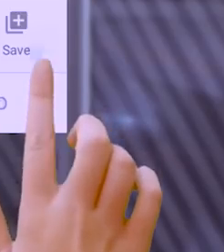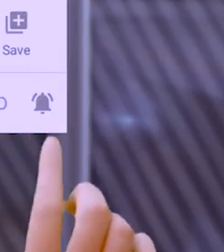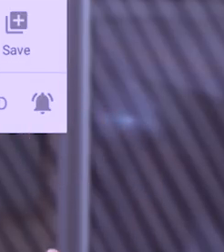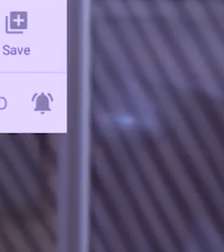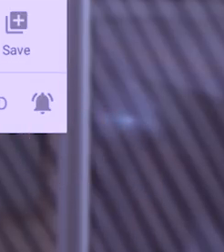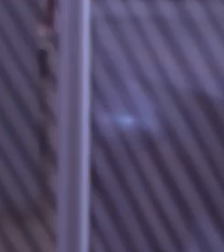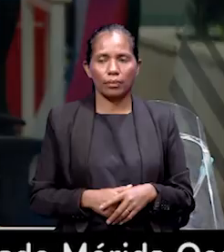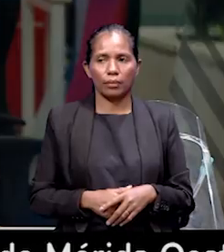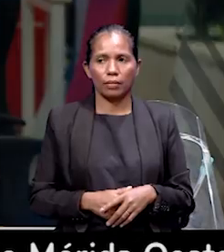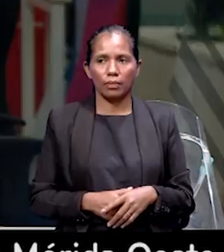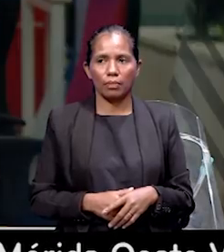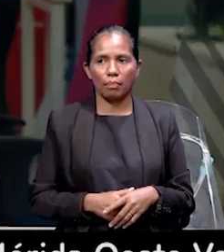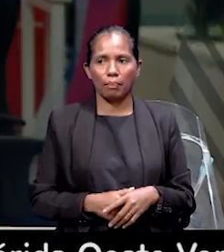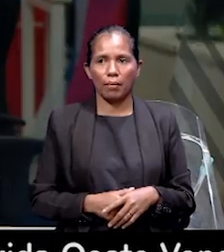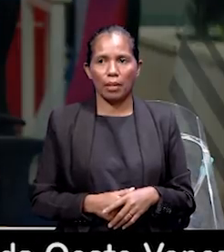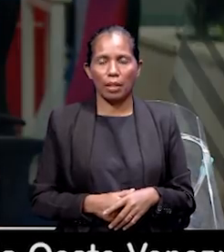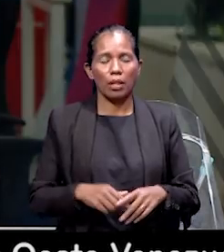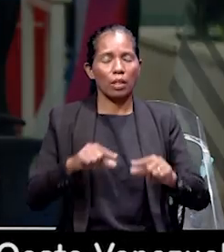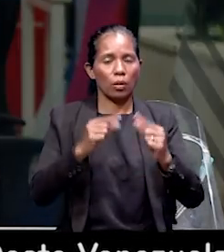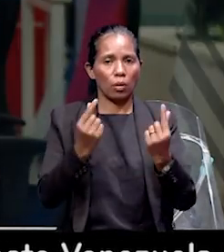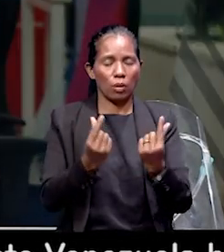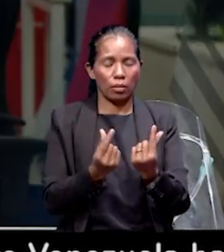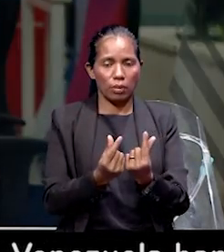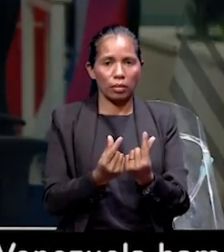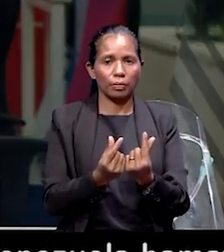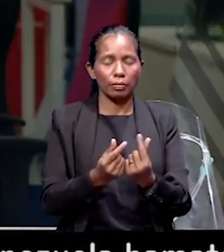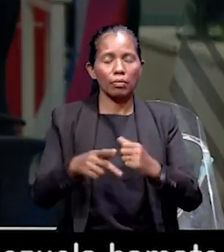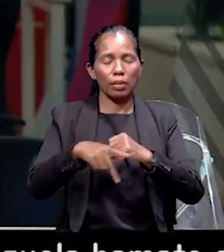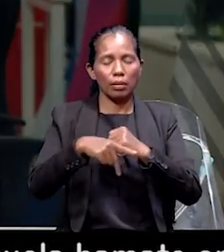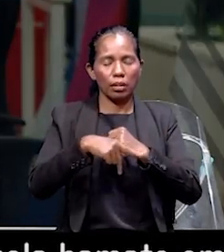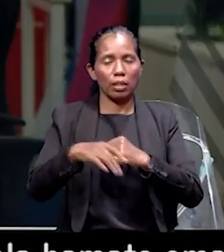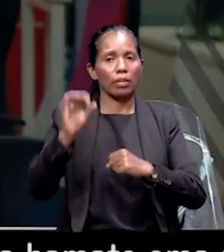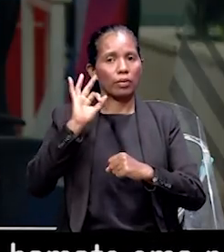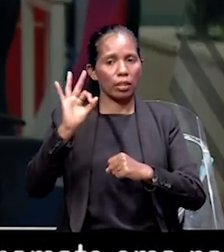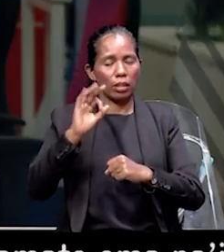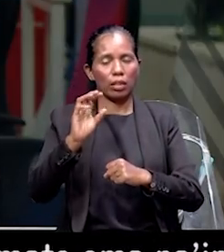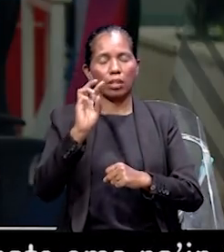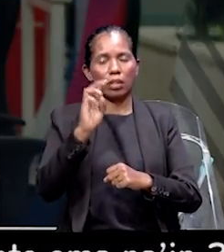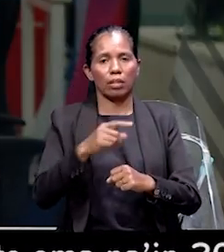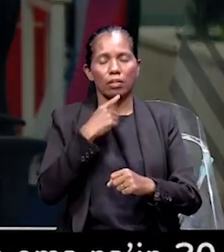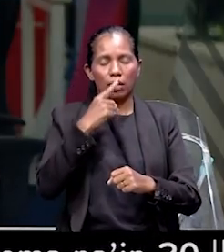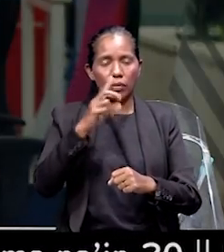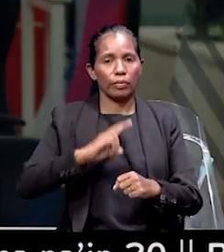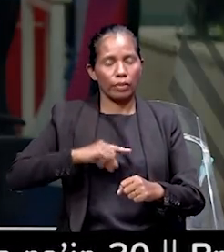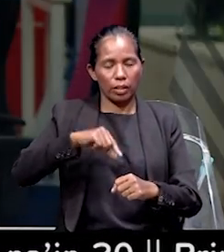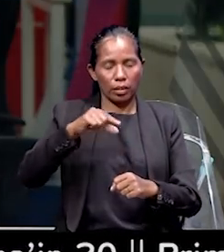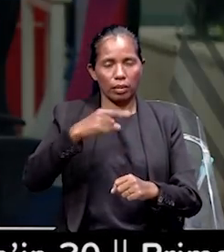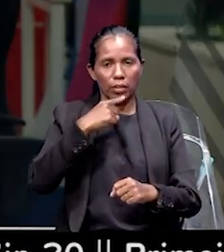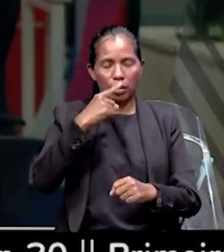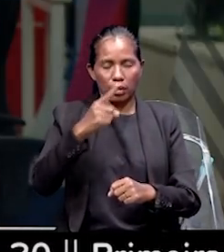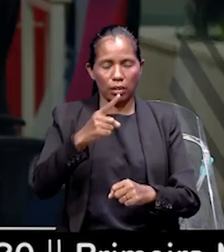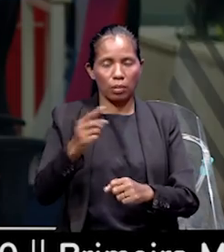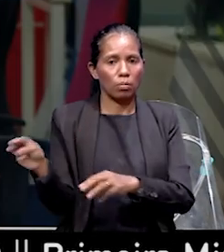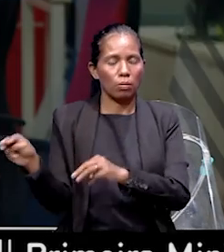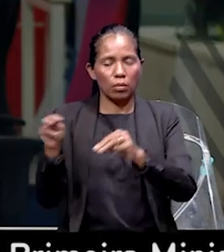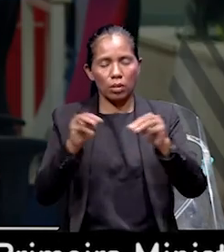de notificação. Comissão Política Partido Fretilin Atular e considera a filiação Júlio Aparício Ronie